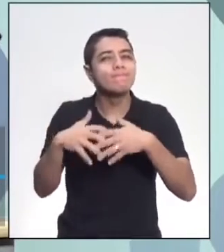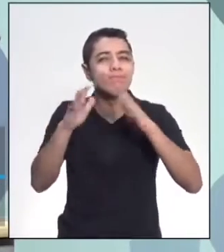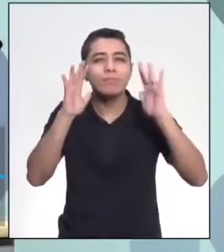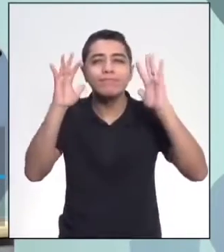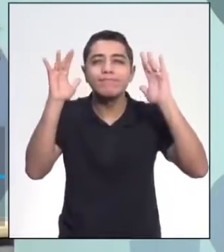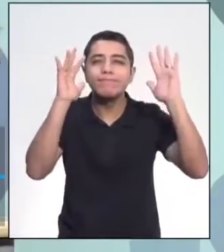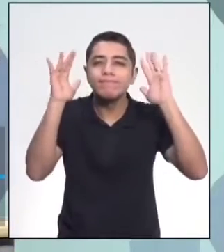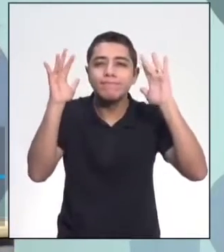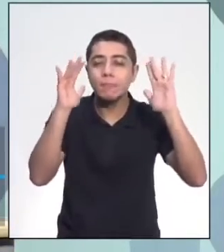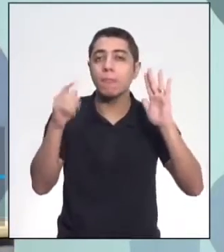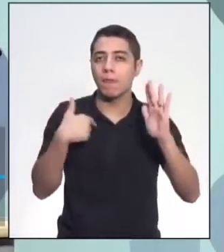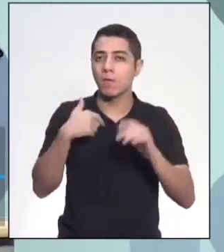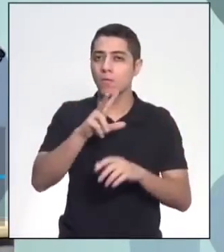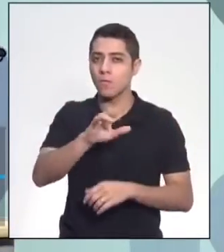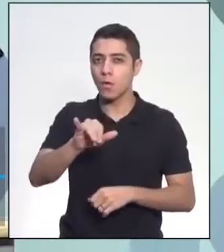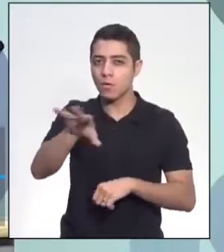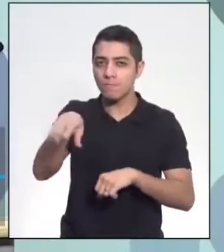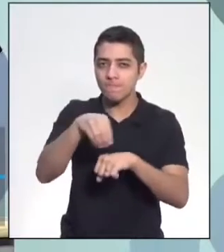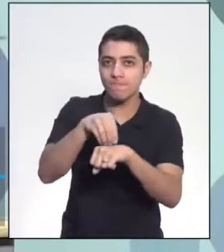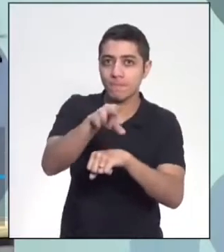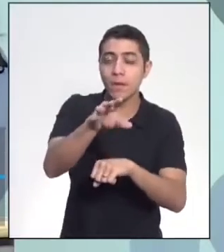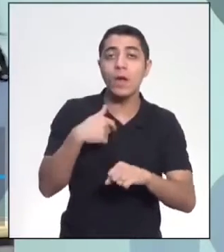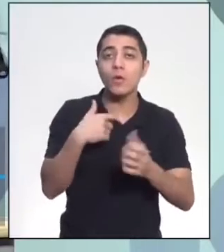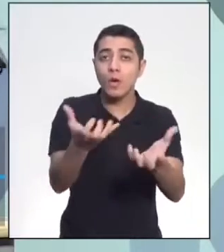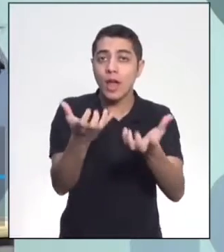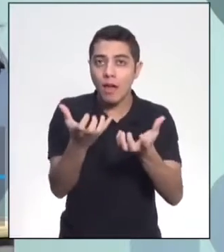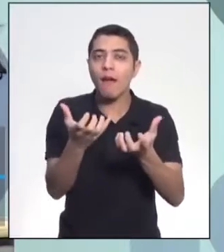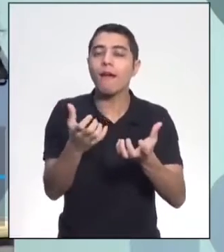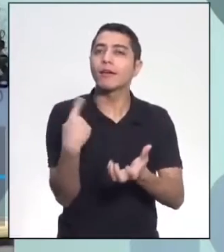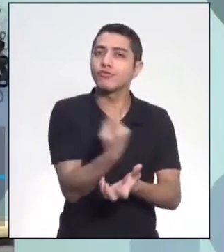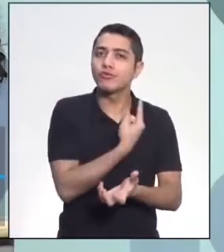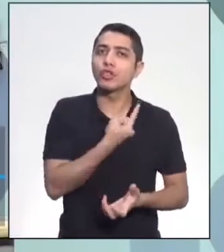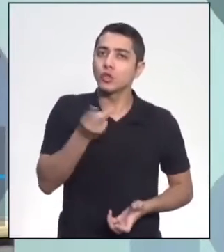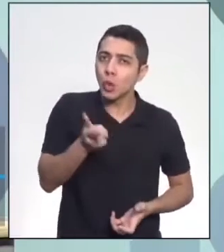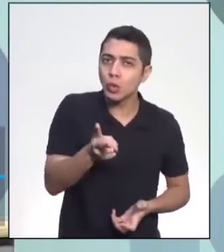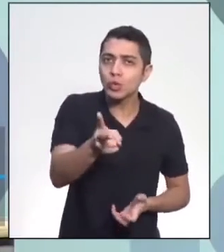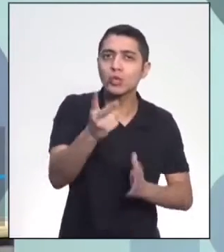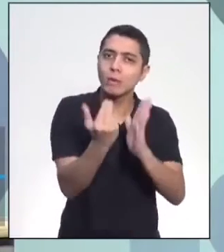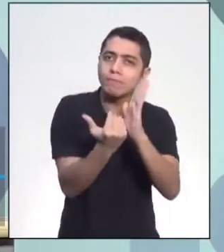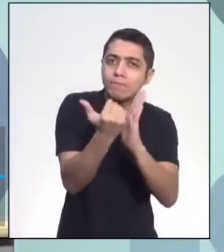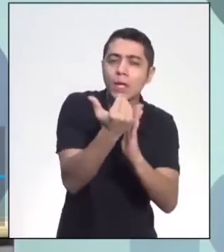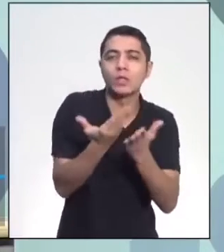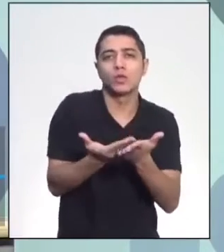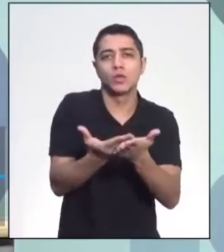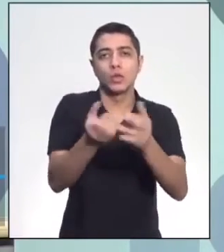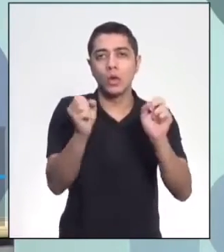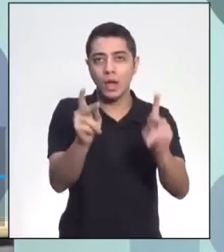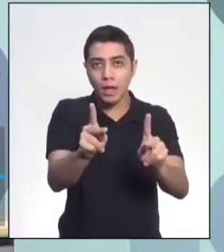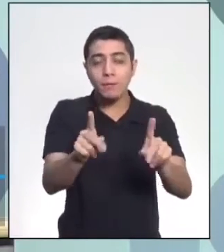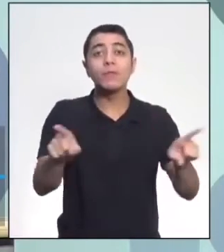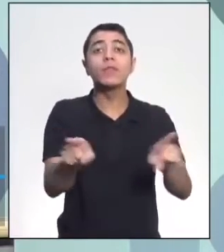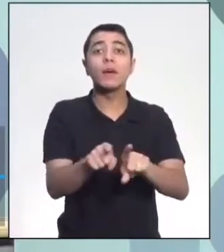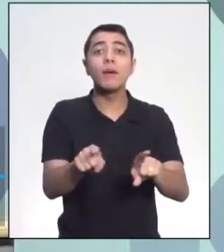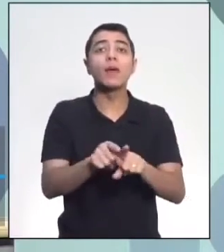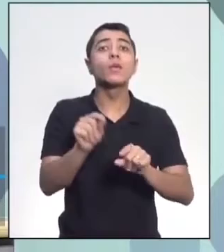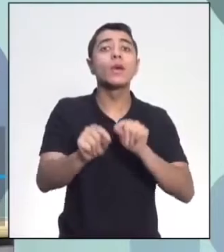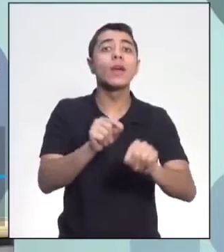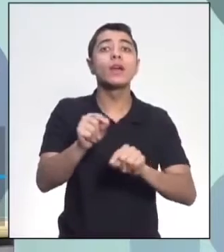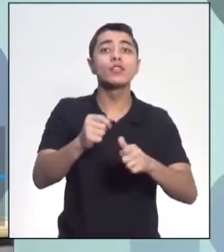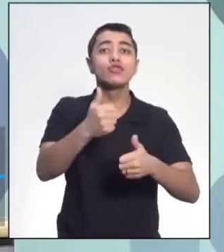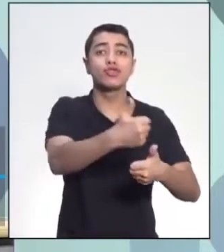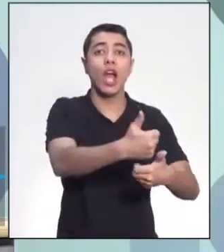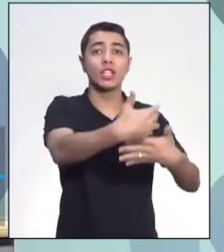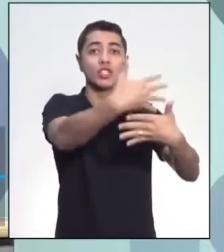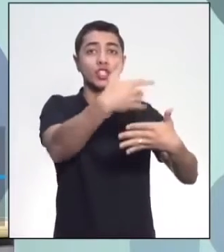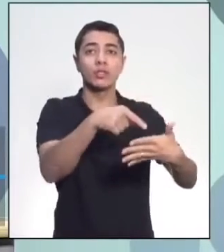consiga terminar tudinho, Mauro, porque aí eu vou deixar os beijos, as considerações, a nota do chat anterior para o final. Sim. Vamos